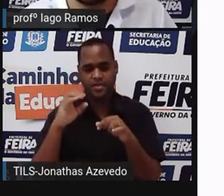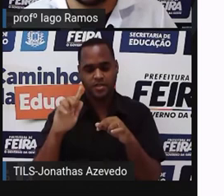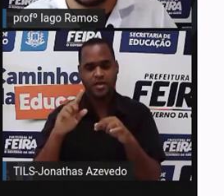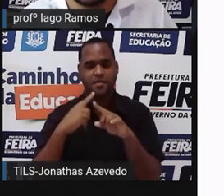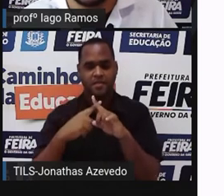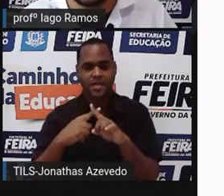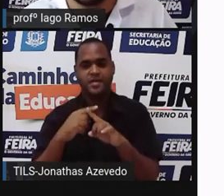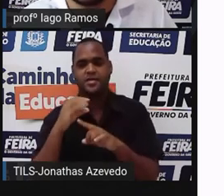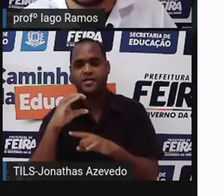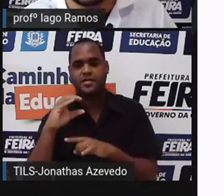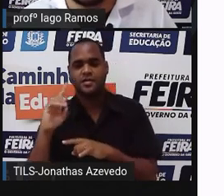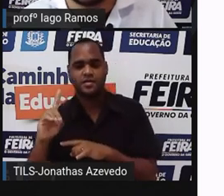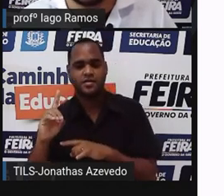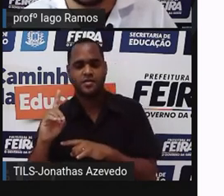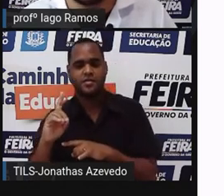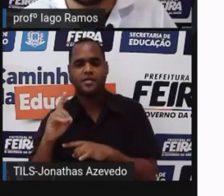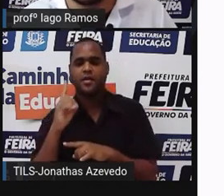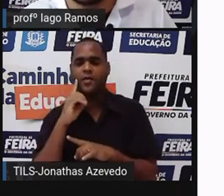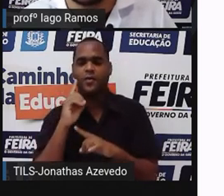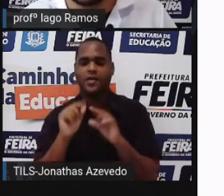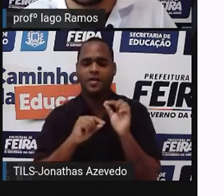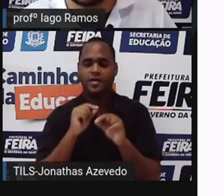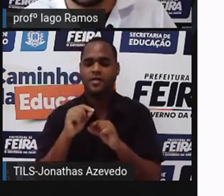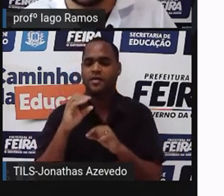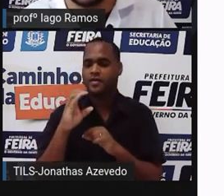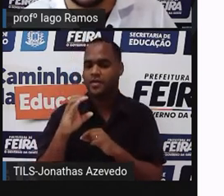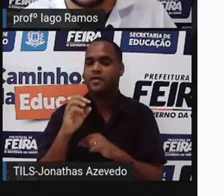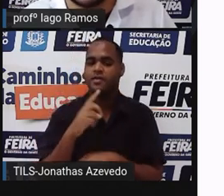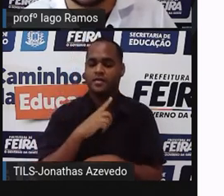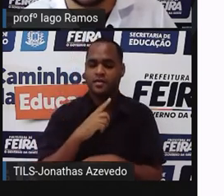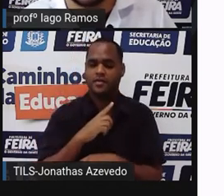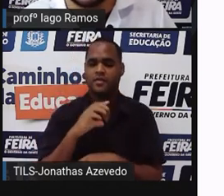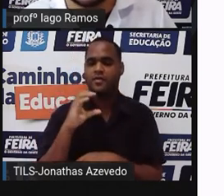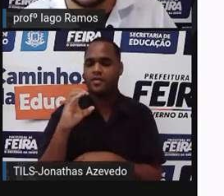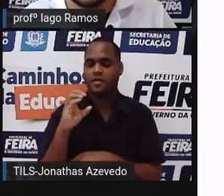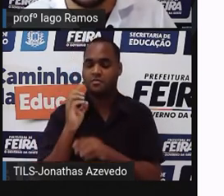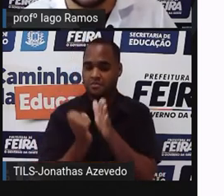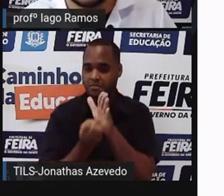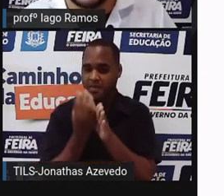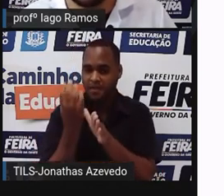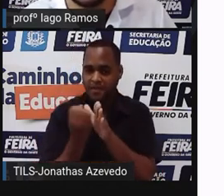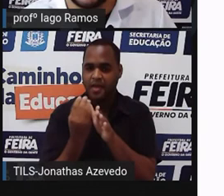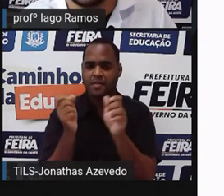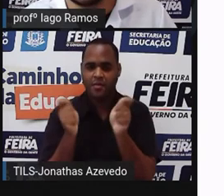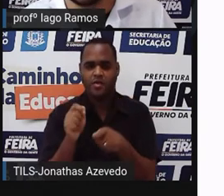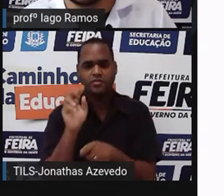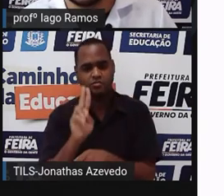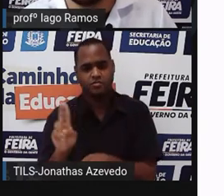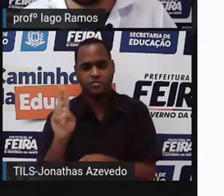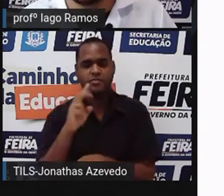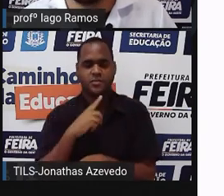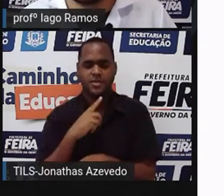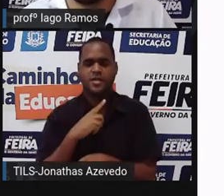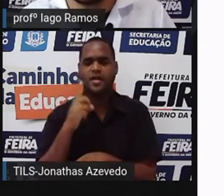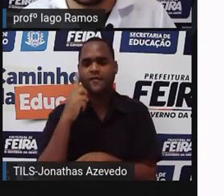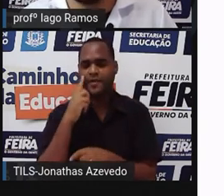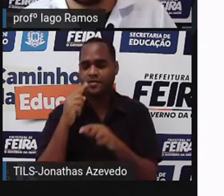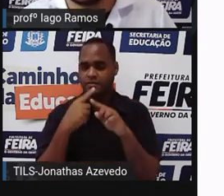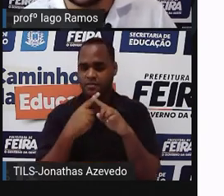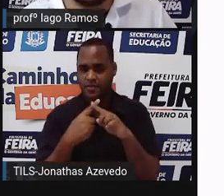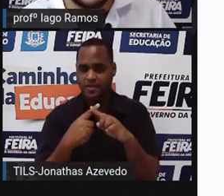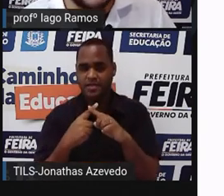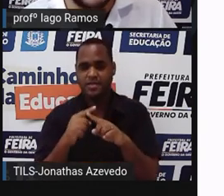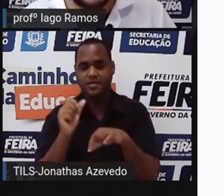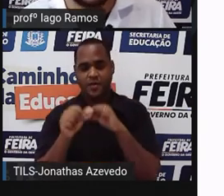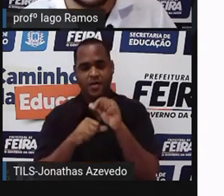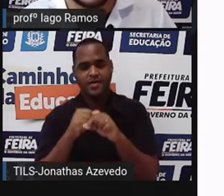CD. Só que no CG mais CD tem esse Czinho aqui, ó, que aparece nos dois, a gente pode usar um só, e fica multiplicado por